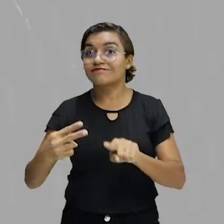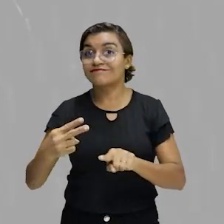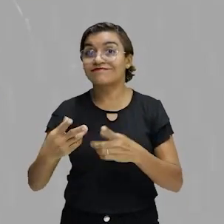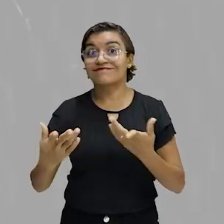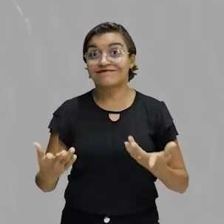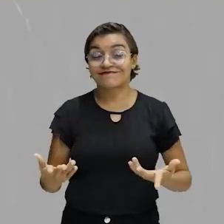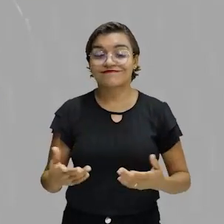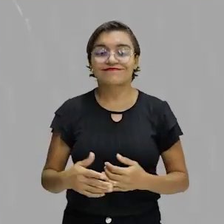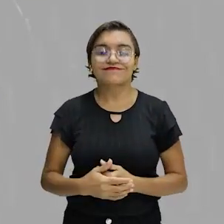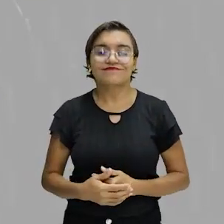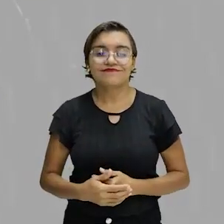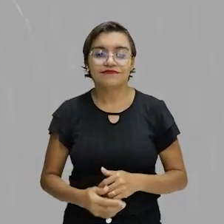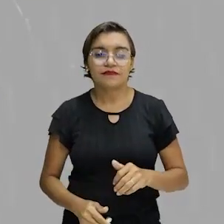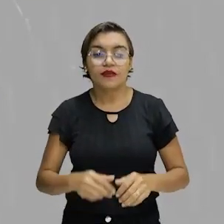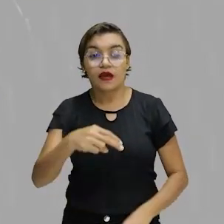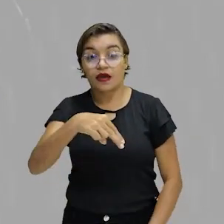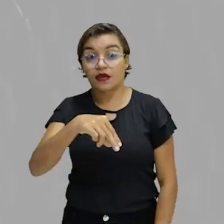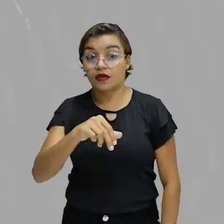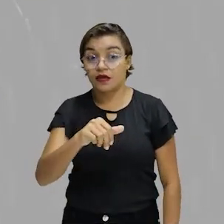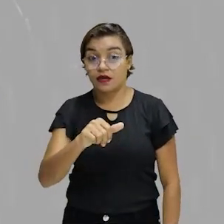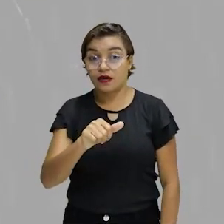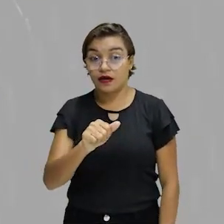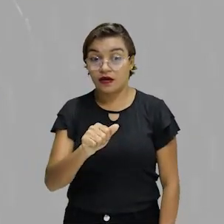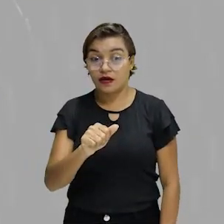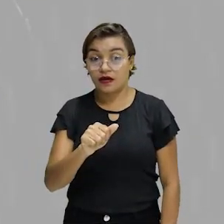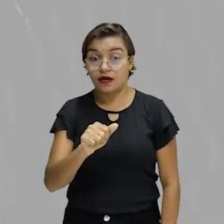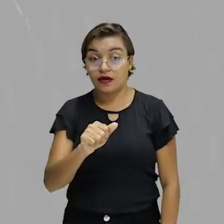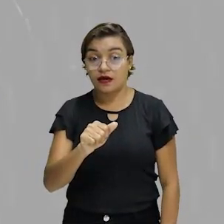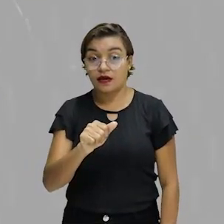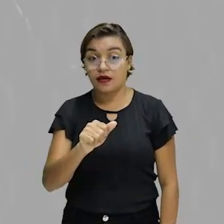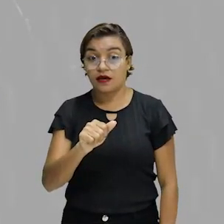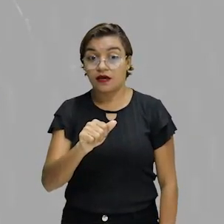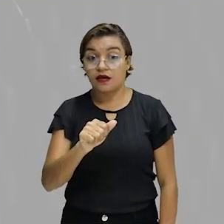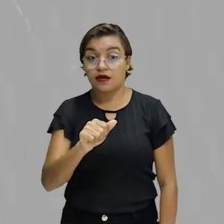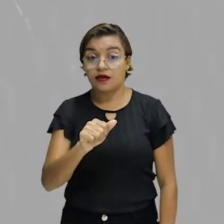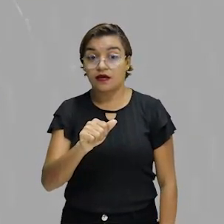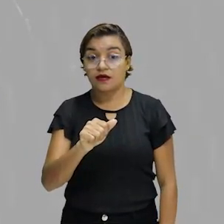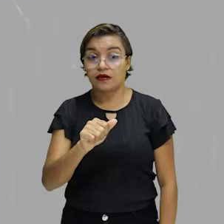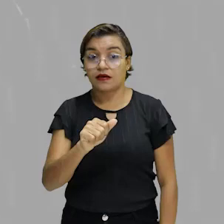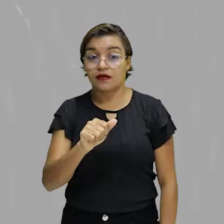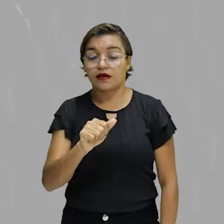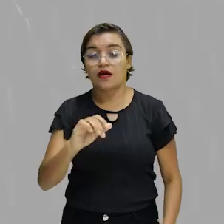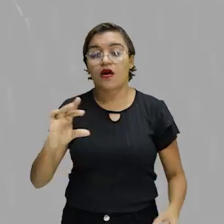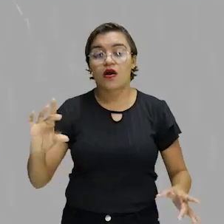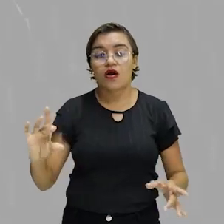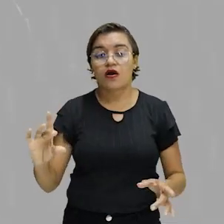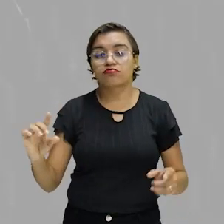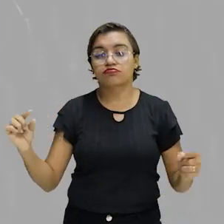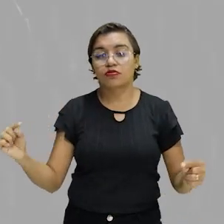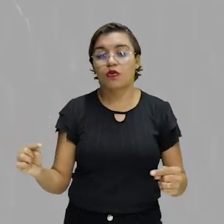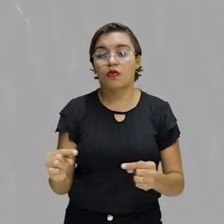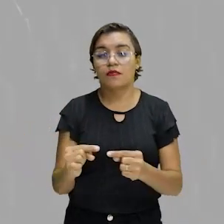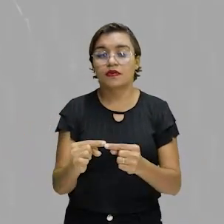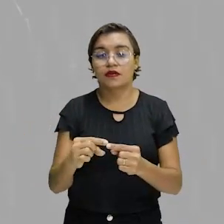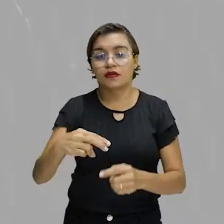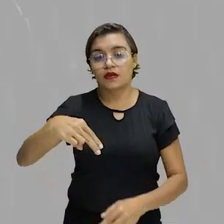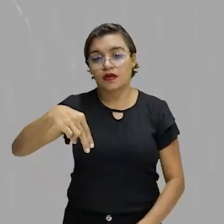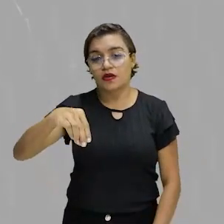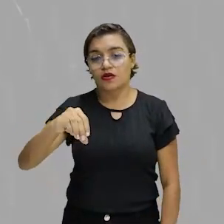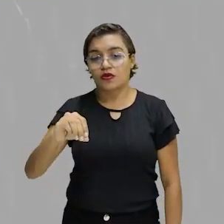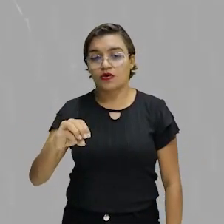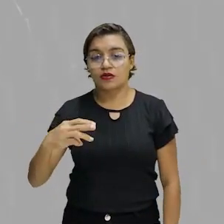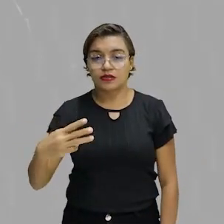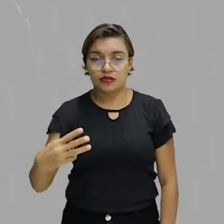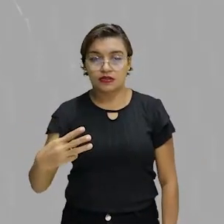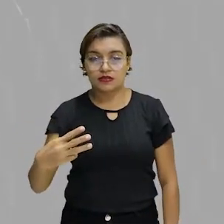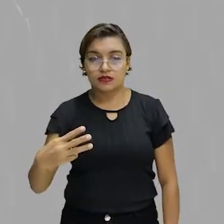na se combinando com no3 gerando nitrato de sódio a prata se combinando